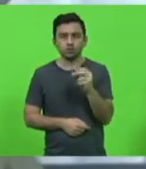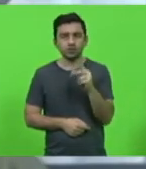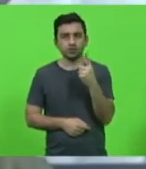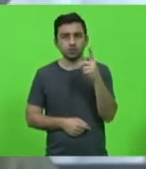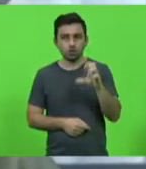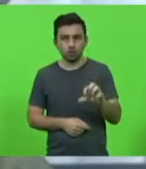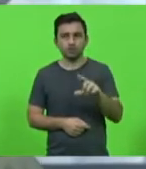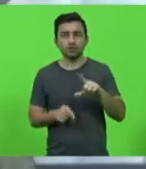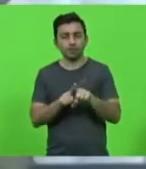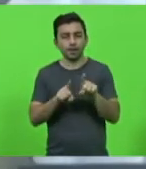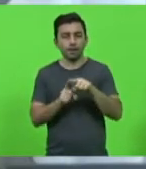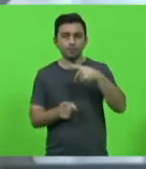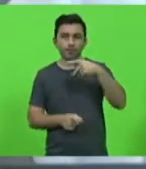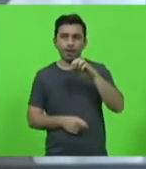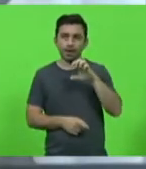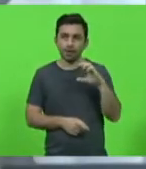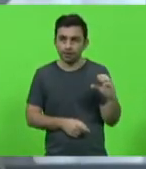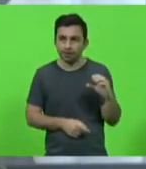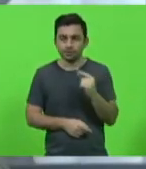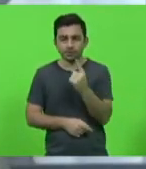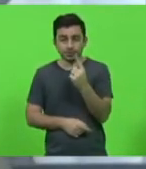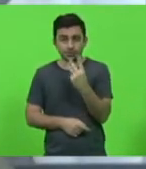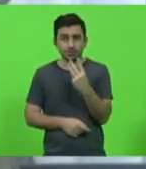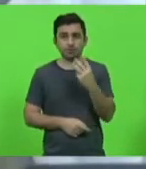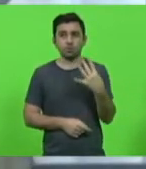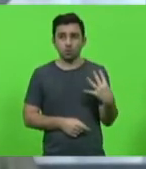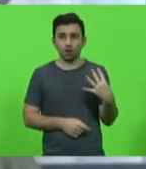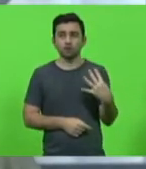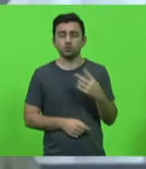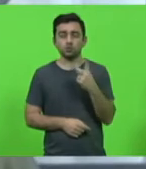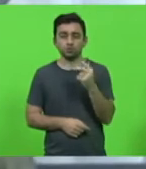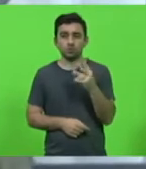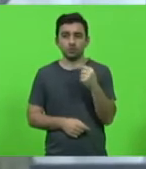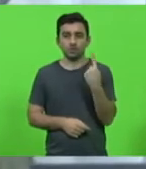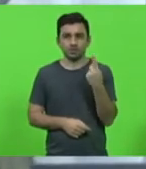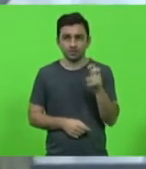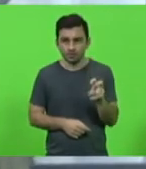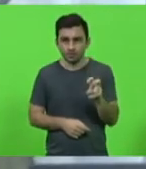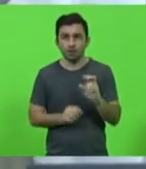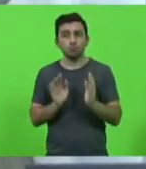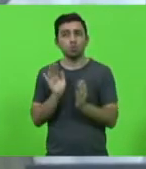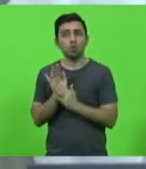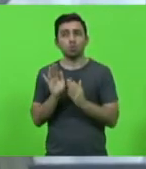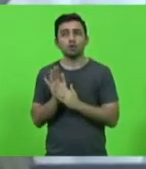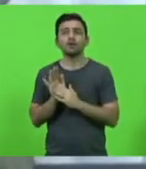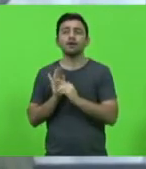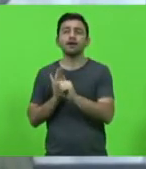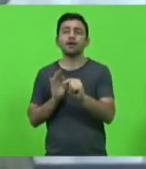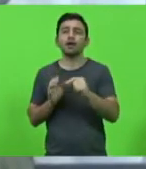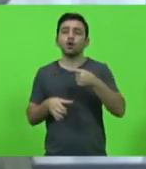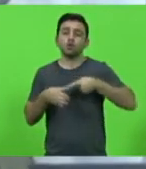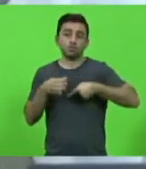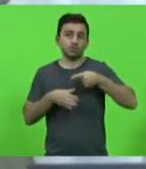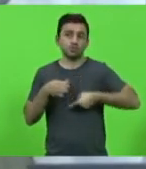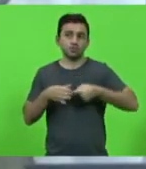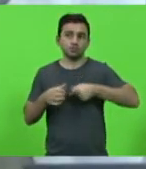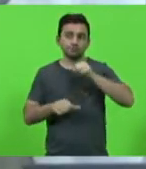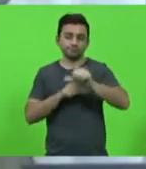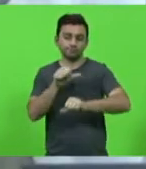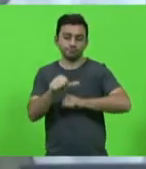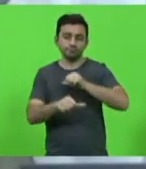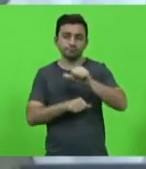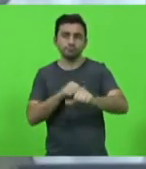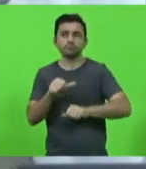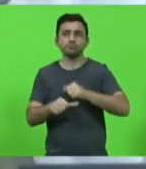PEC 134 de 2015, que é proposta, inclusive, pela Comissão da Reforma Política do